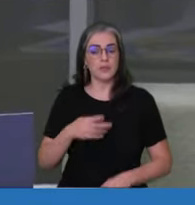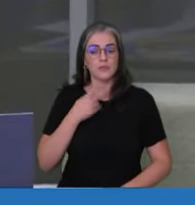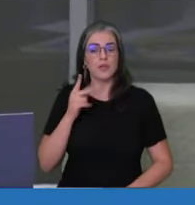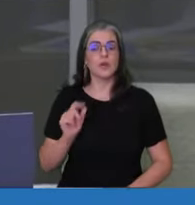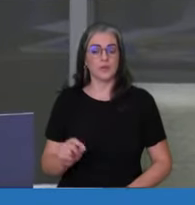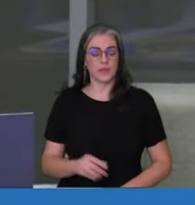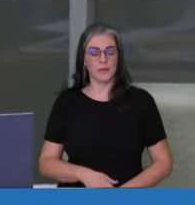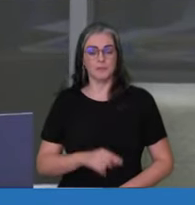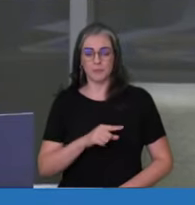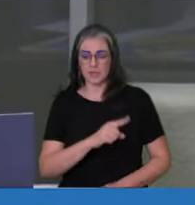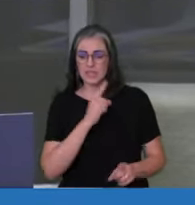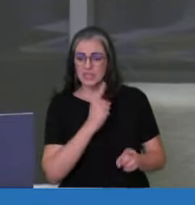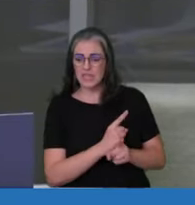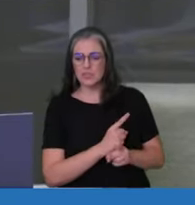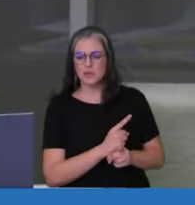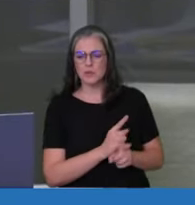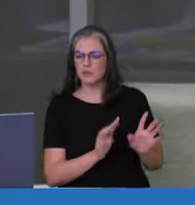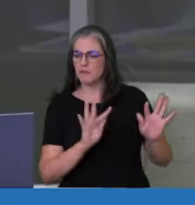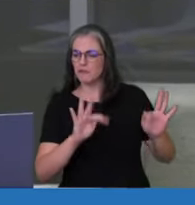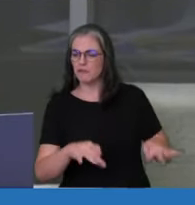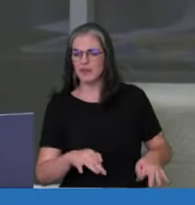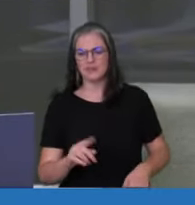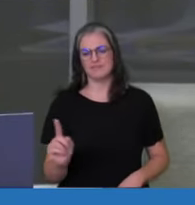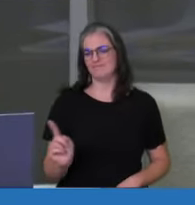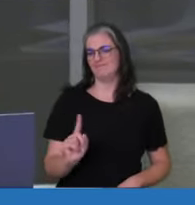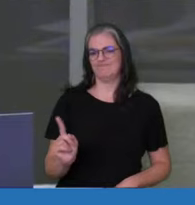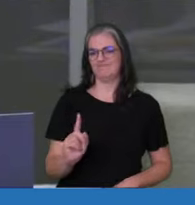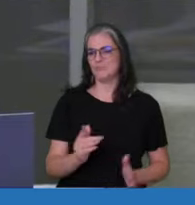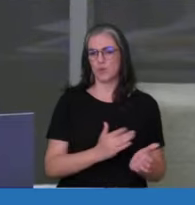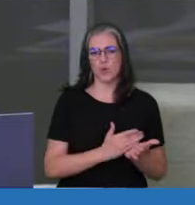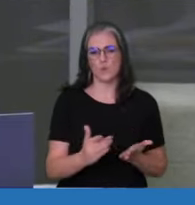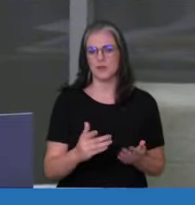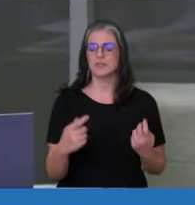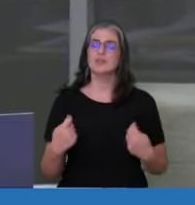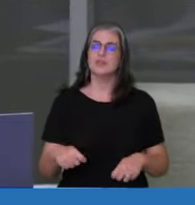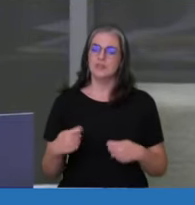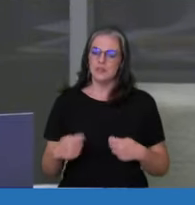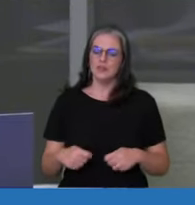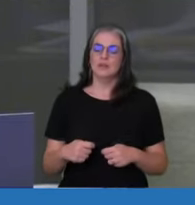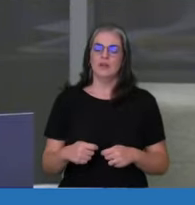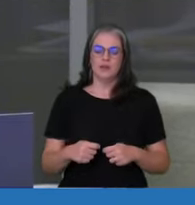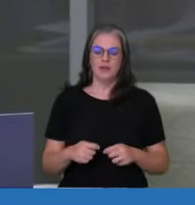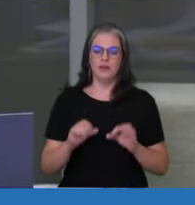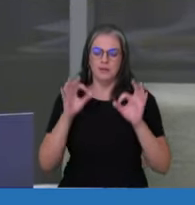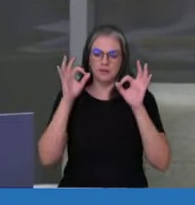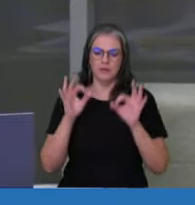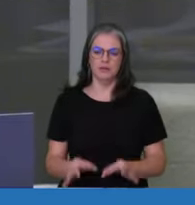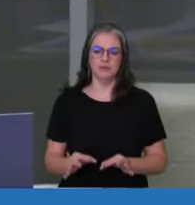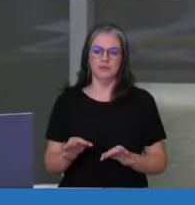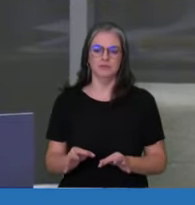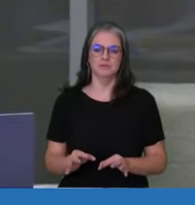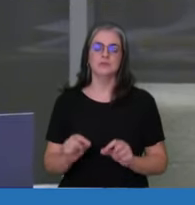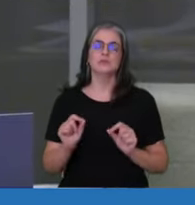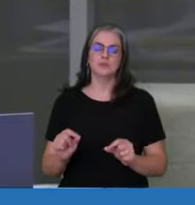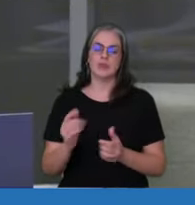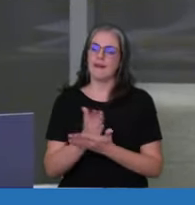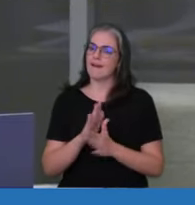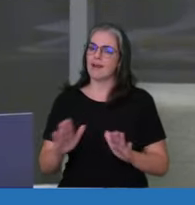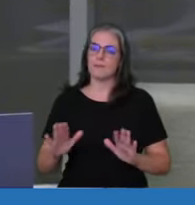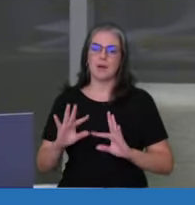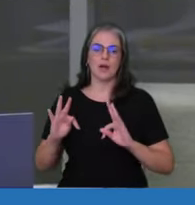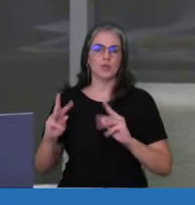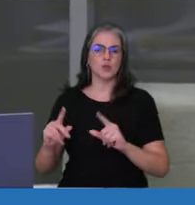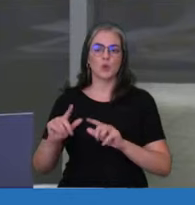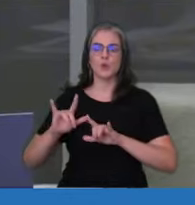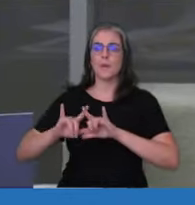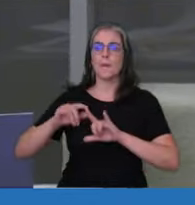nada. Na verdade, eu acho que é só o início de um ciclo que tem que significar a eliminação de fato das milícias do Rio de Janeiro e de